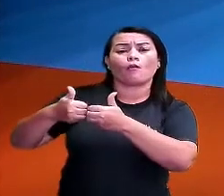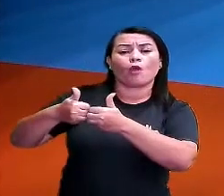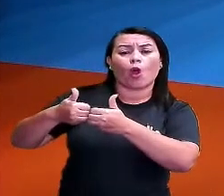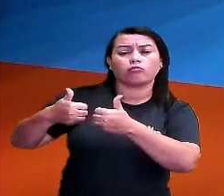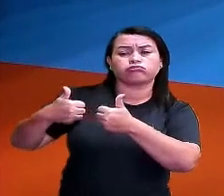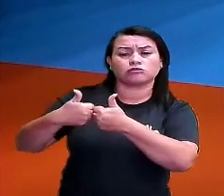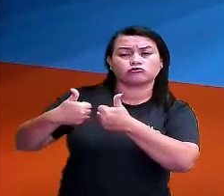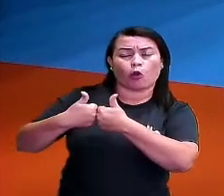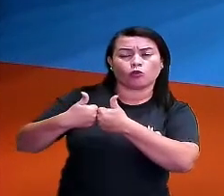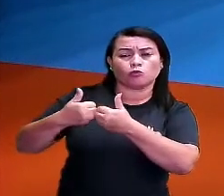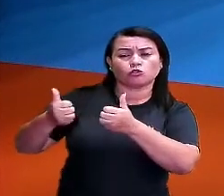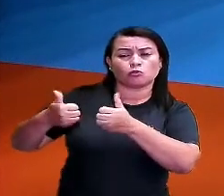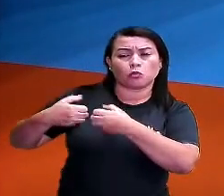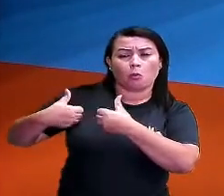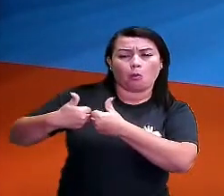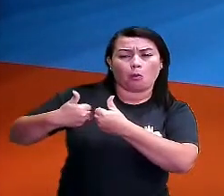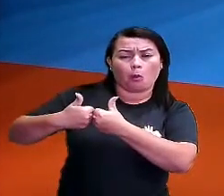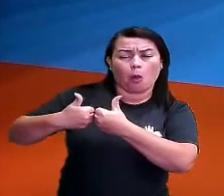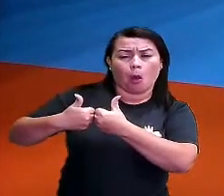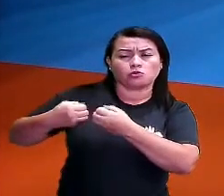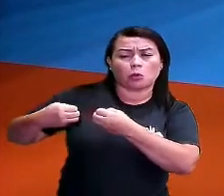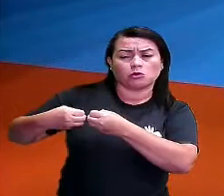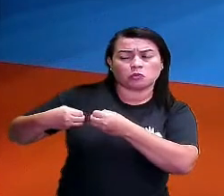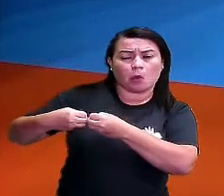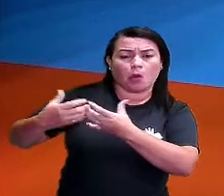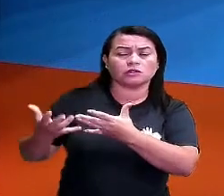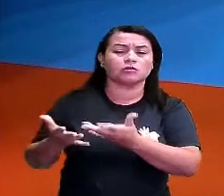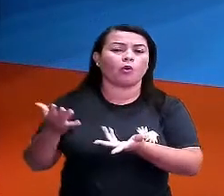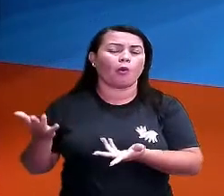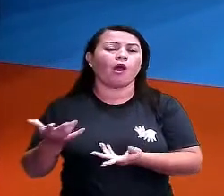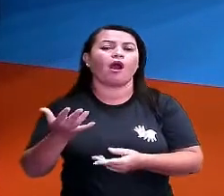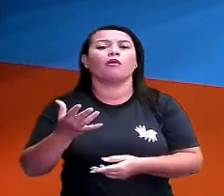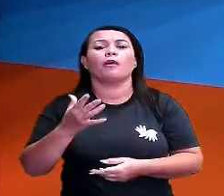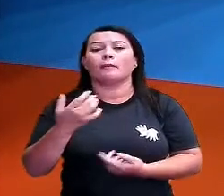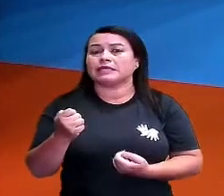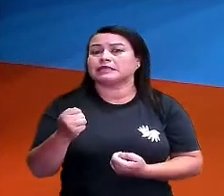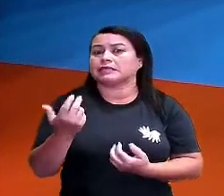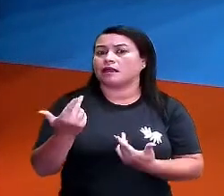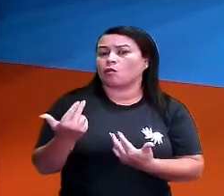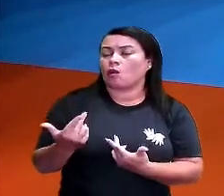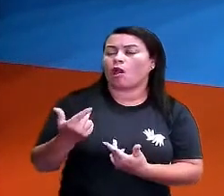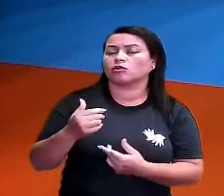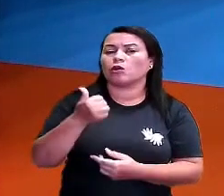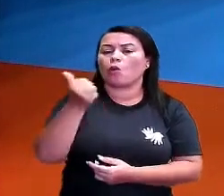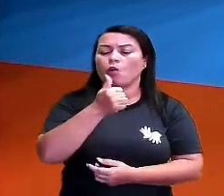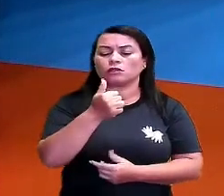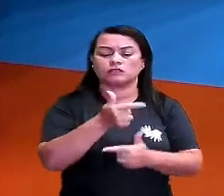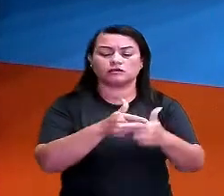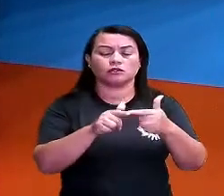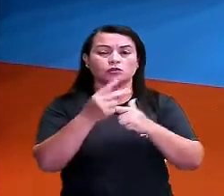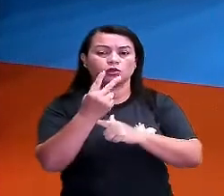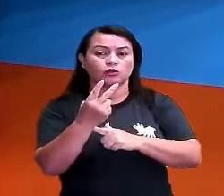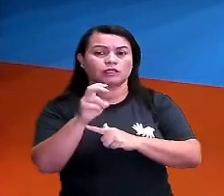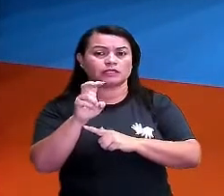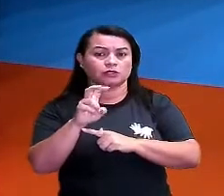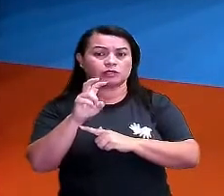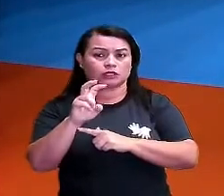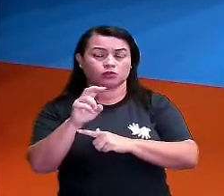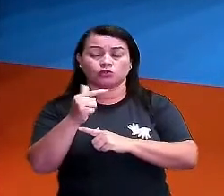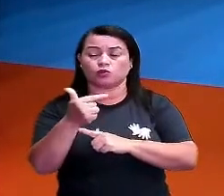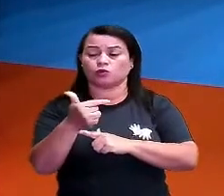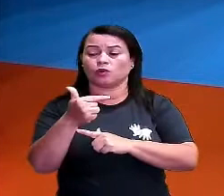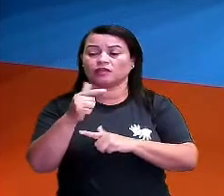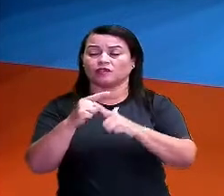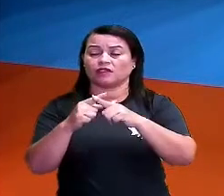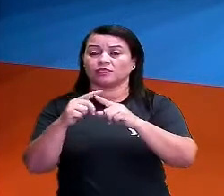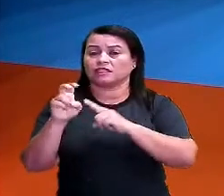valor menor do que o dividendo, ou um valor igual ao dividendo. Então, 11 dividido por 2, 5. 2 vezes 5, 10.